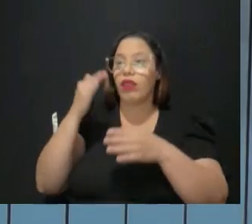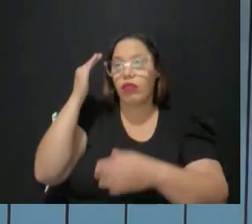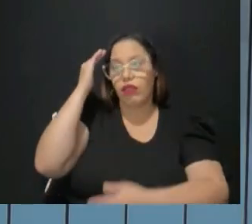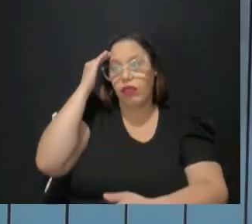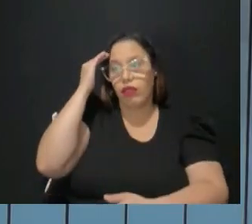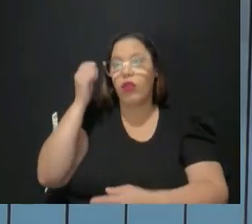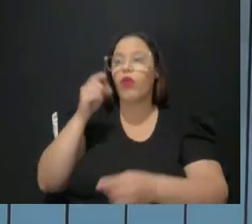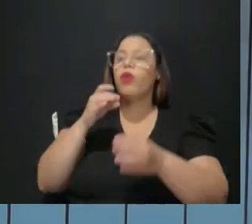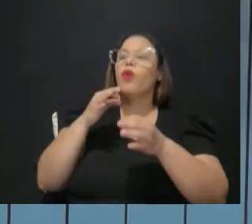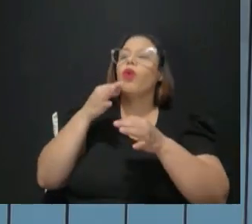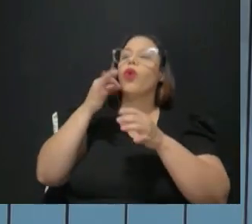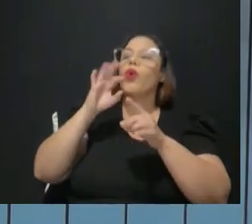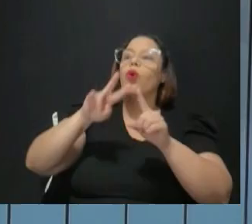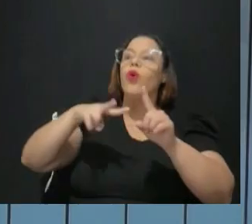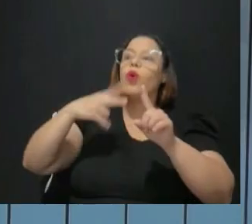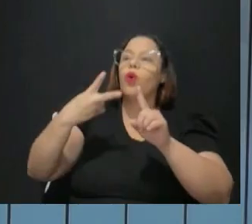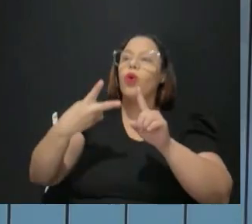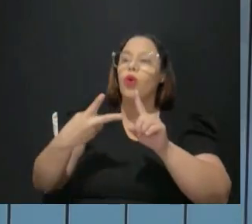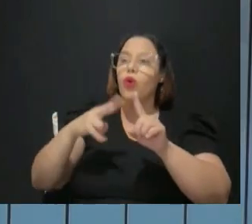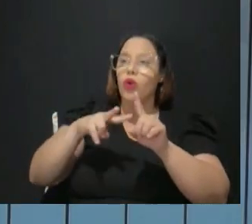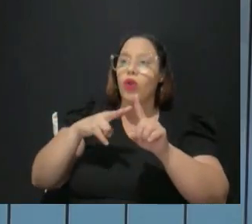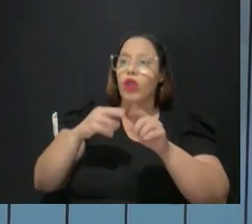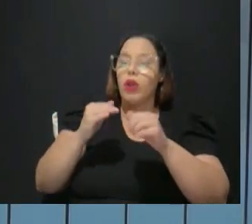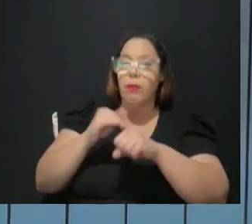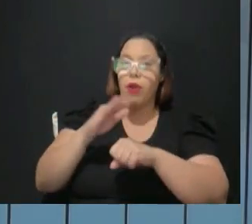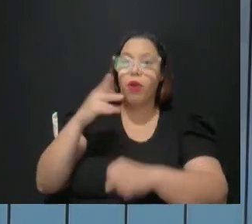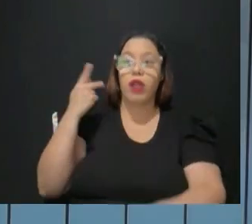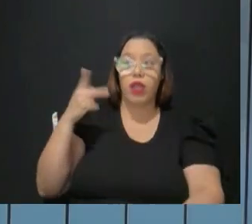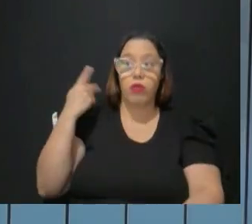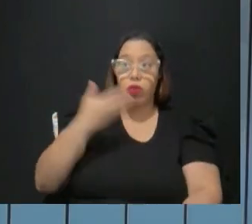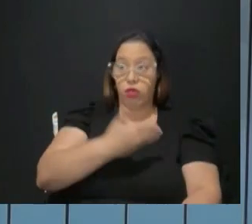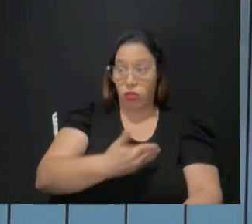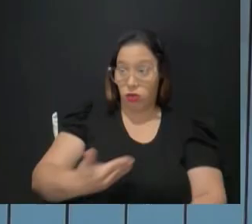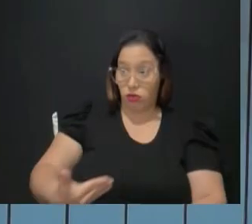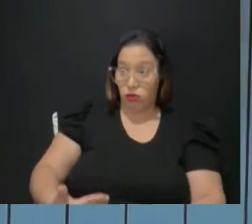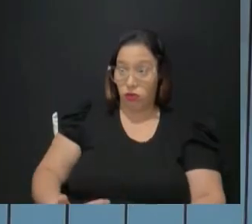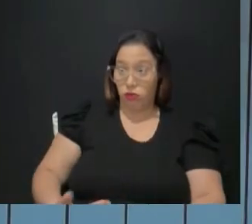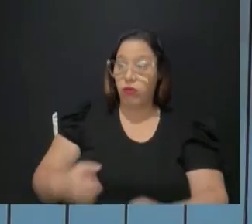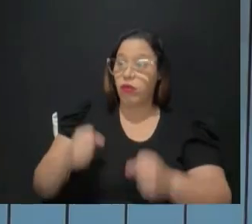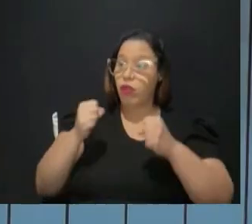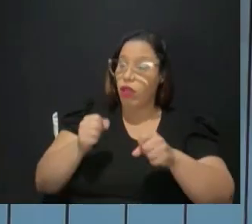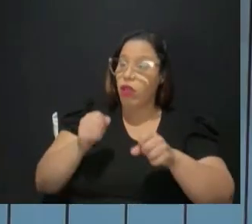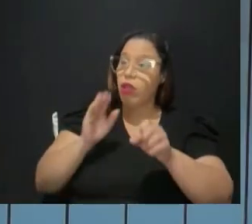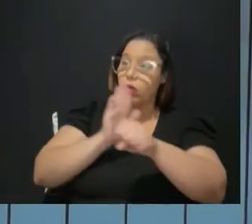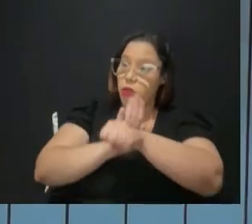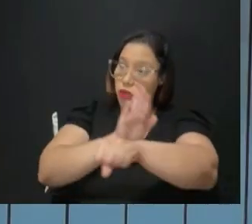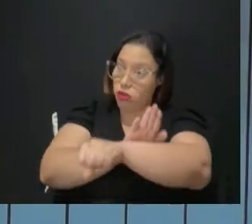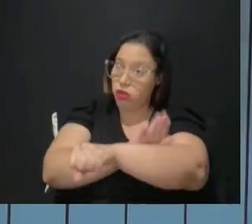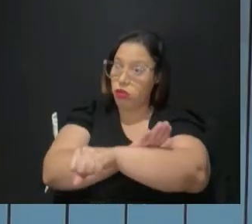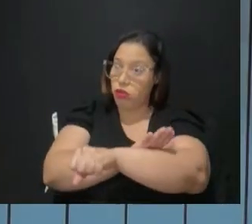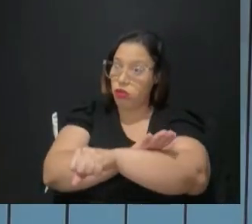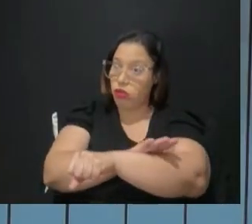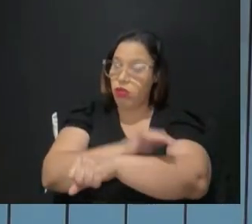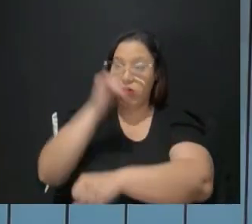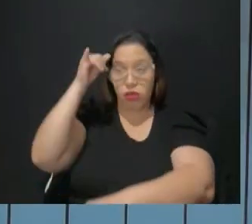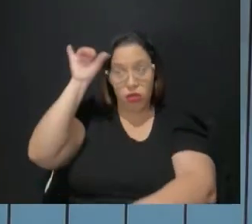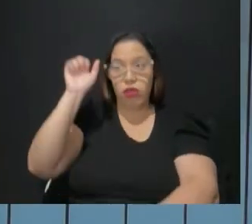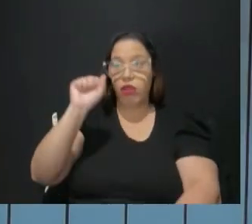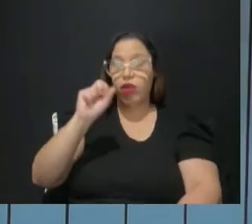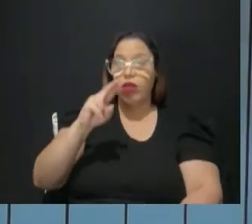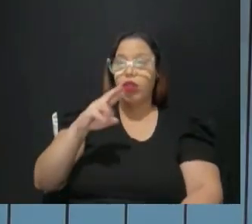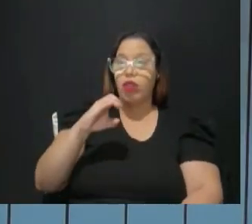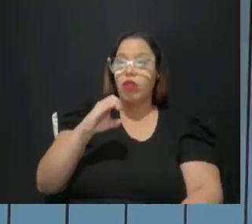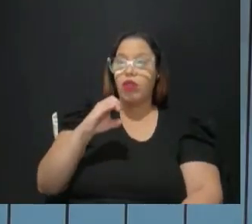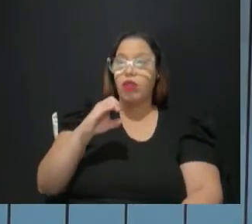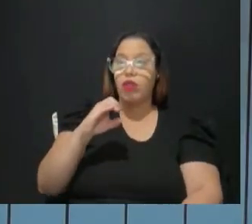se na sua opinião são necessárias ainda mais políticas públicas que possam ajudar também nessa prevenção do